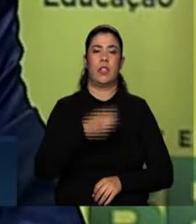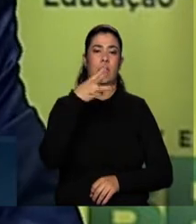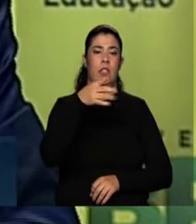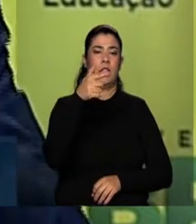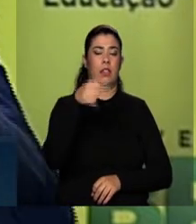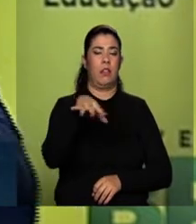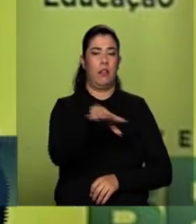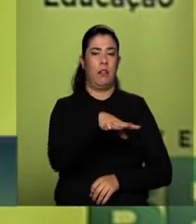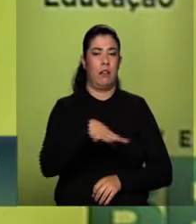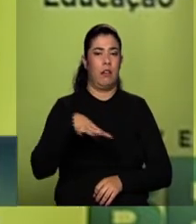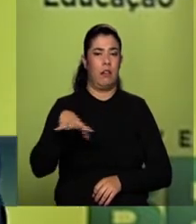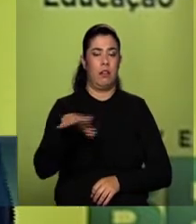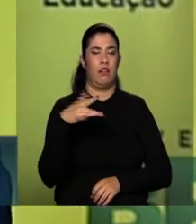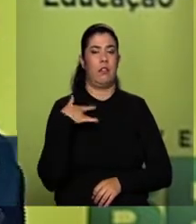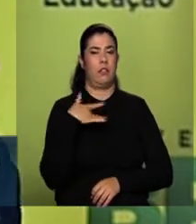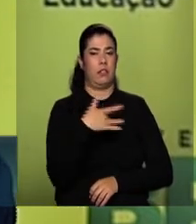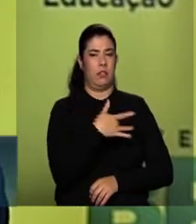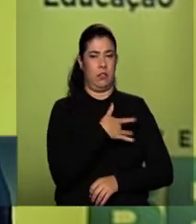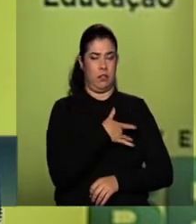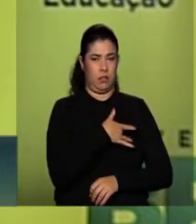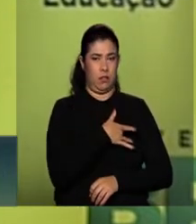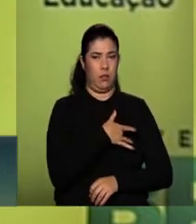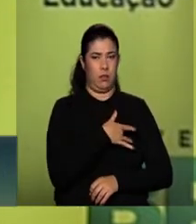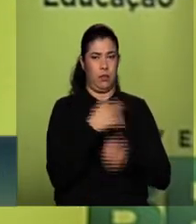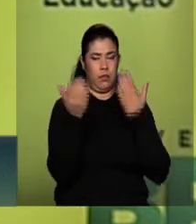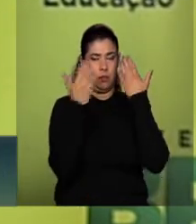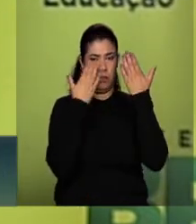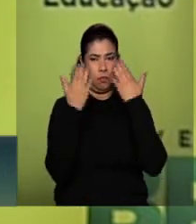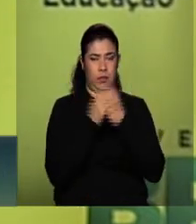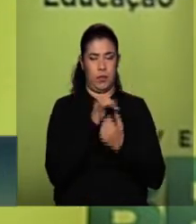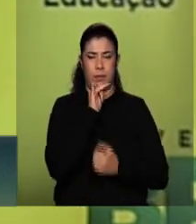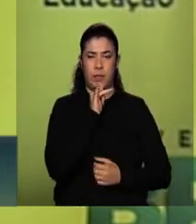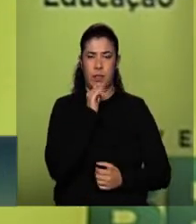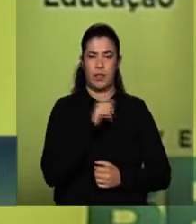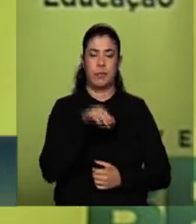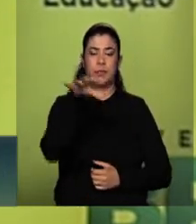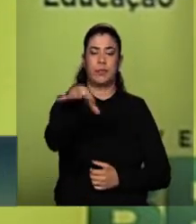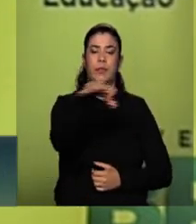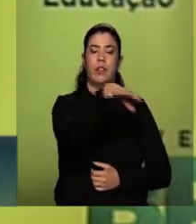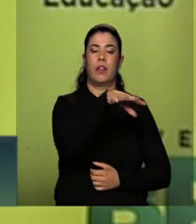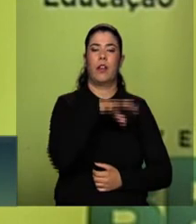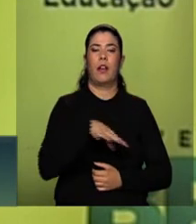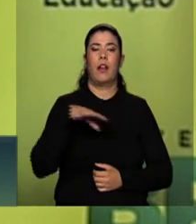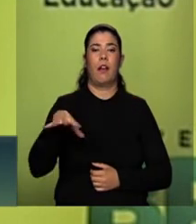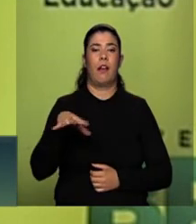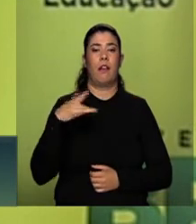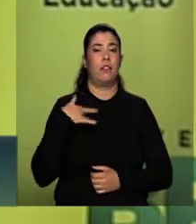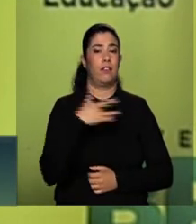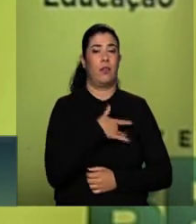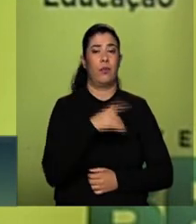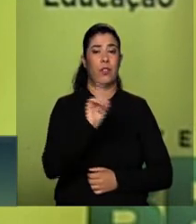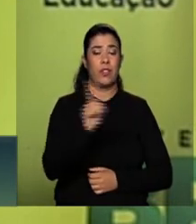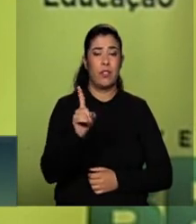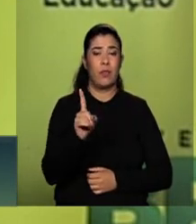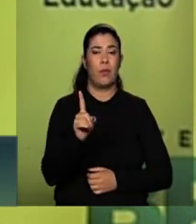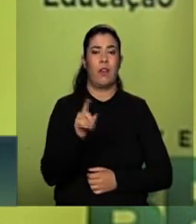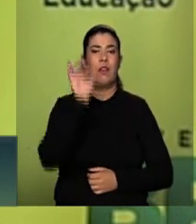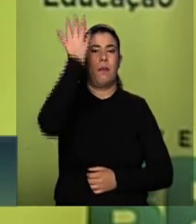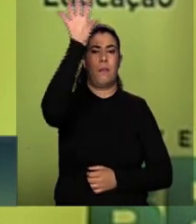nosso olhar, você vê, se voltar alguns slides, você vai ver que ele fala de região de saúde. nos critérios. Não, não nos critérios